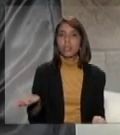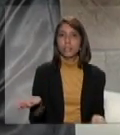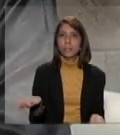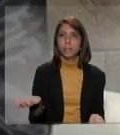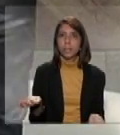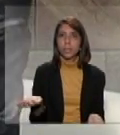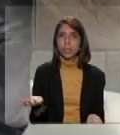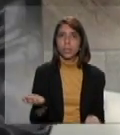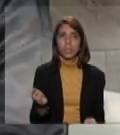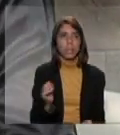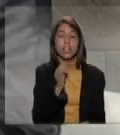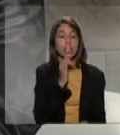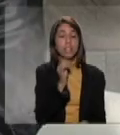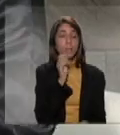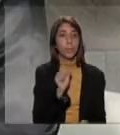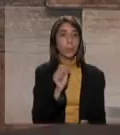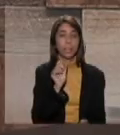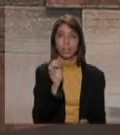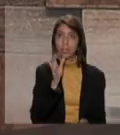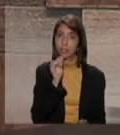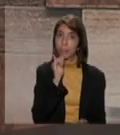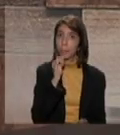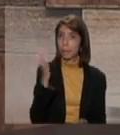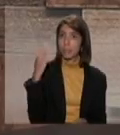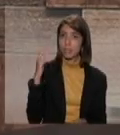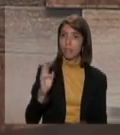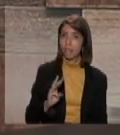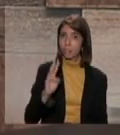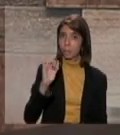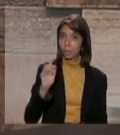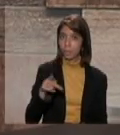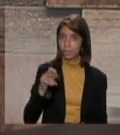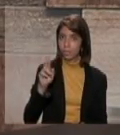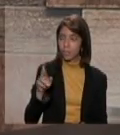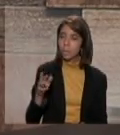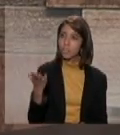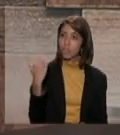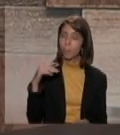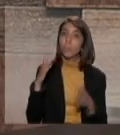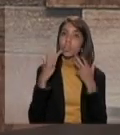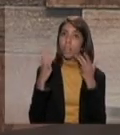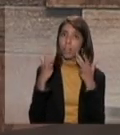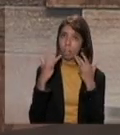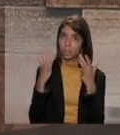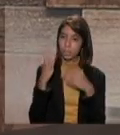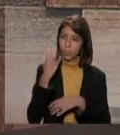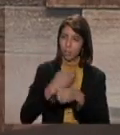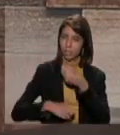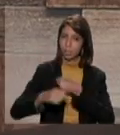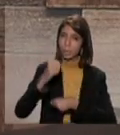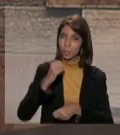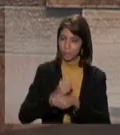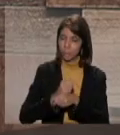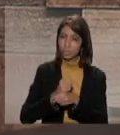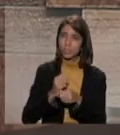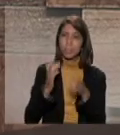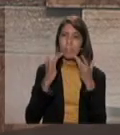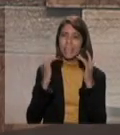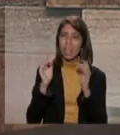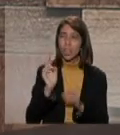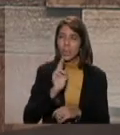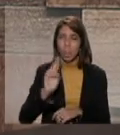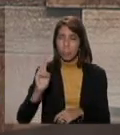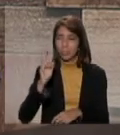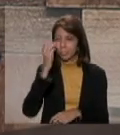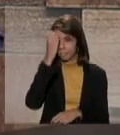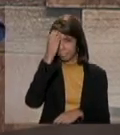aceito fazer. Isso que eu ia te perguntar agora. O que, por exemplo? Por exemplo, o Wilker me chamou para fazer uma peça uns 4 anos atrás, que era uma peça,